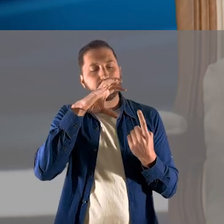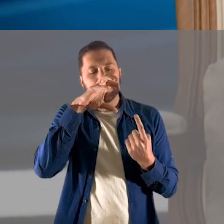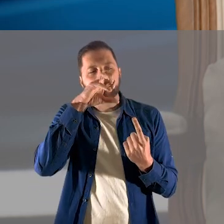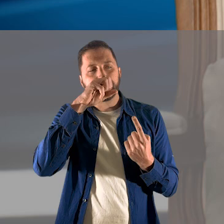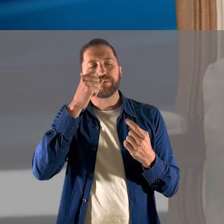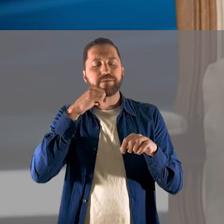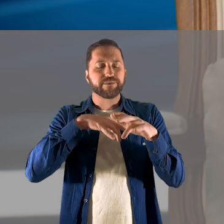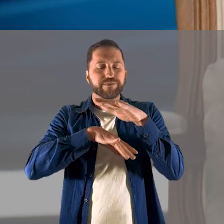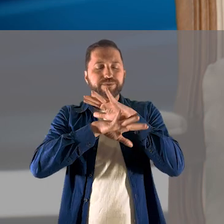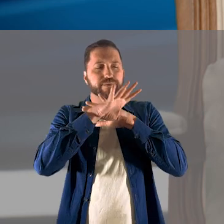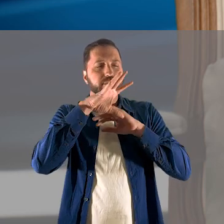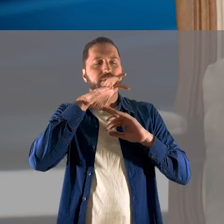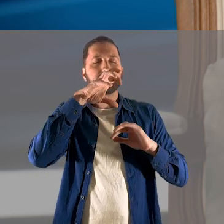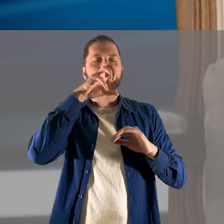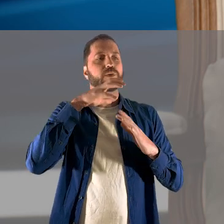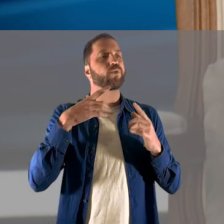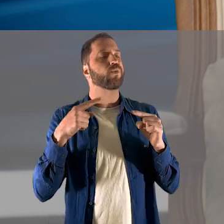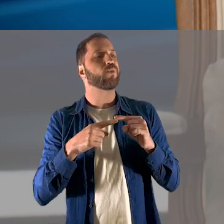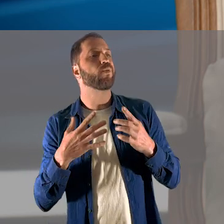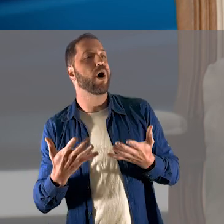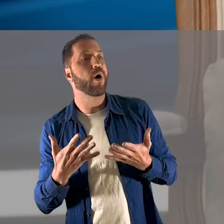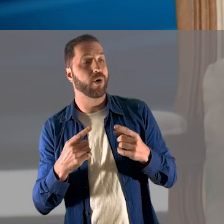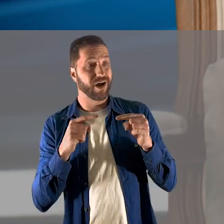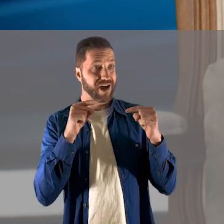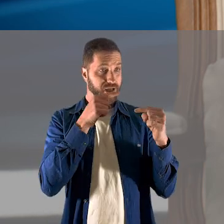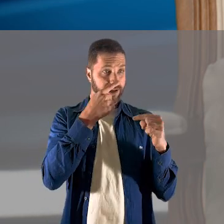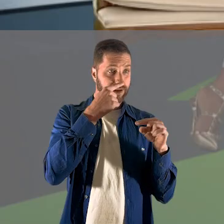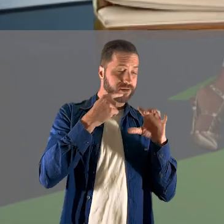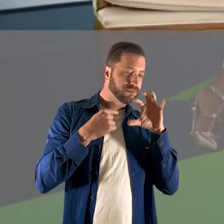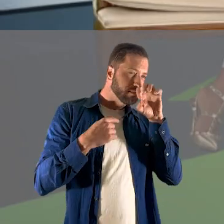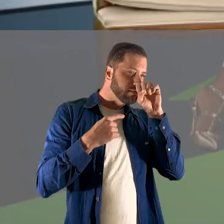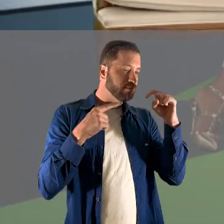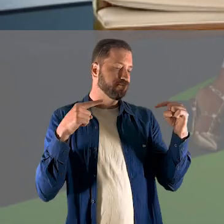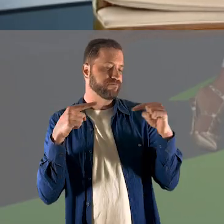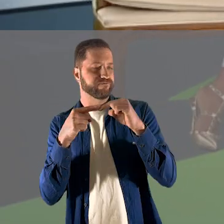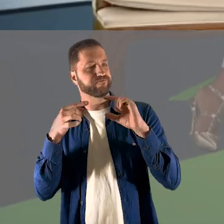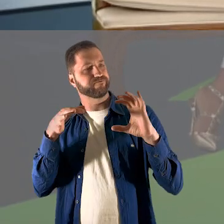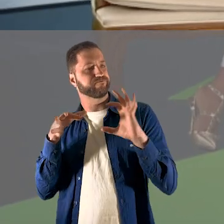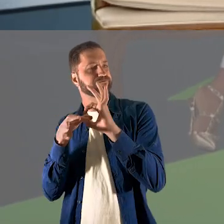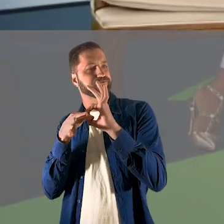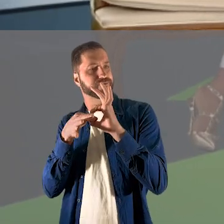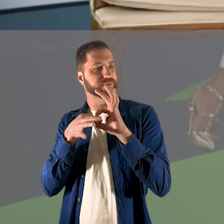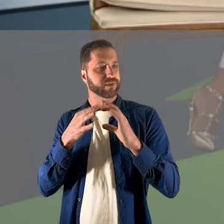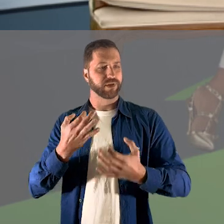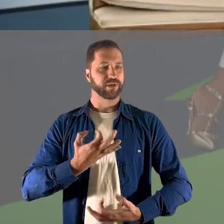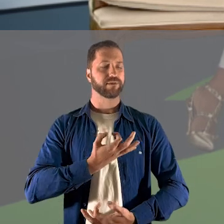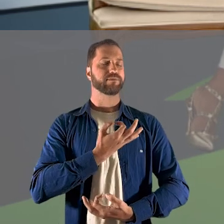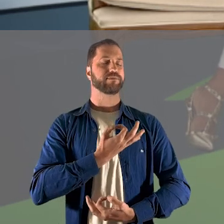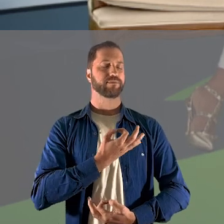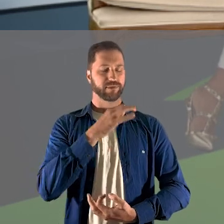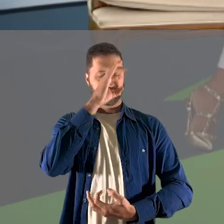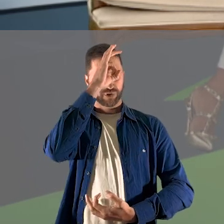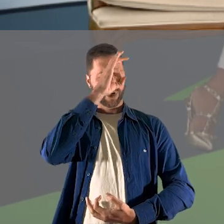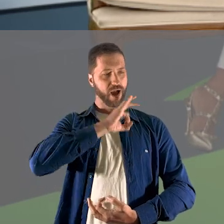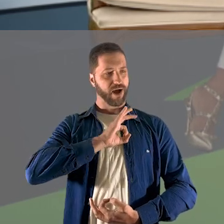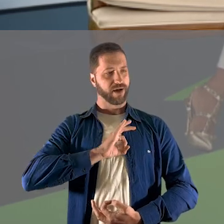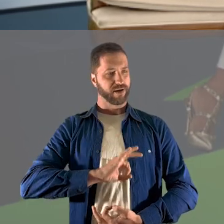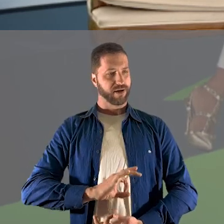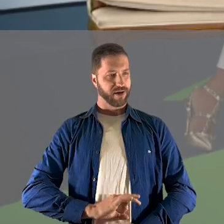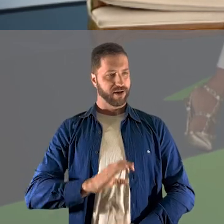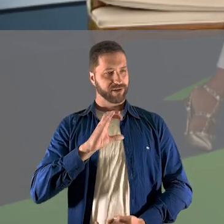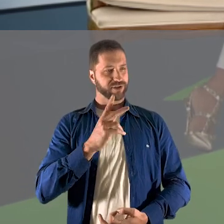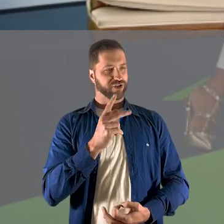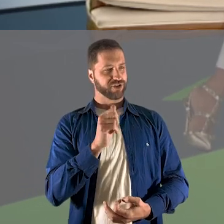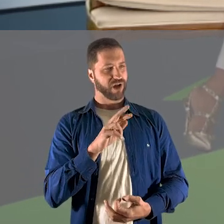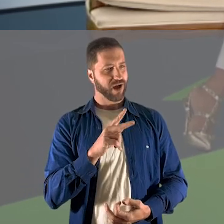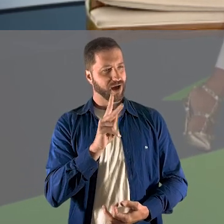quer naquele dia e a gente a nossa aromaterapia é muito ligada ao chakras Então você vai fazer Uma